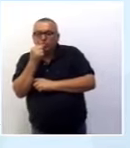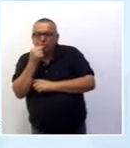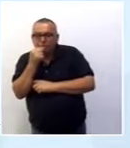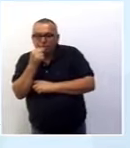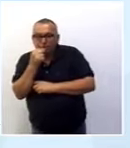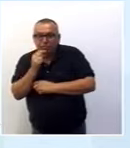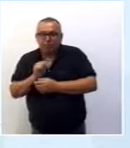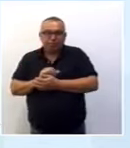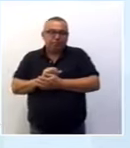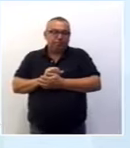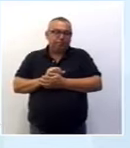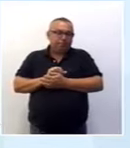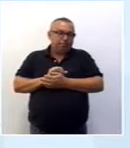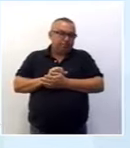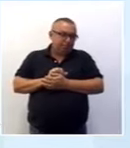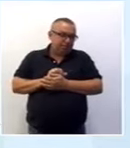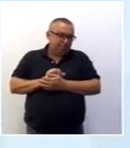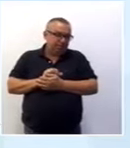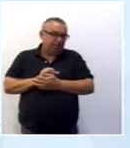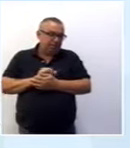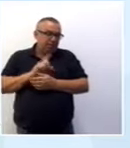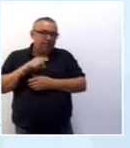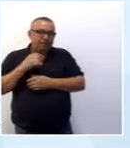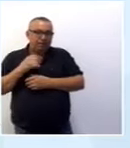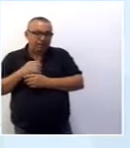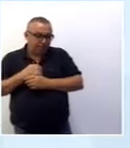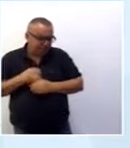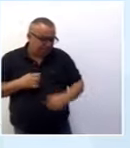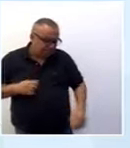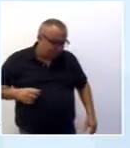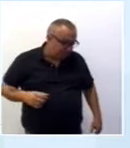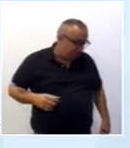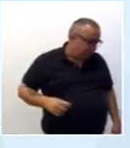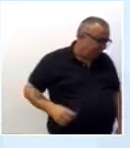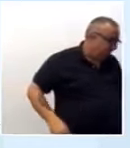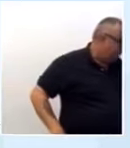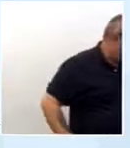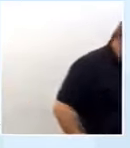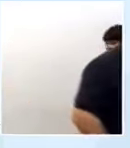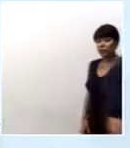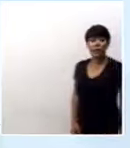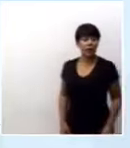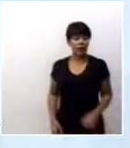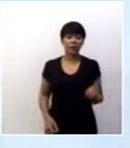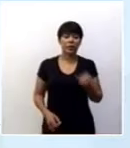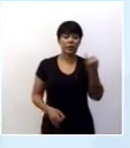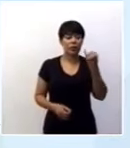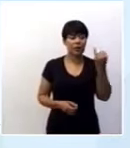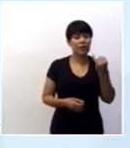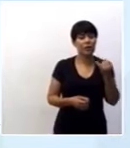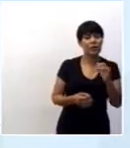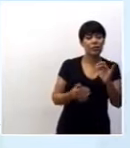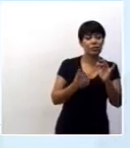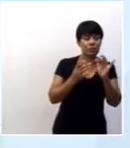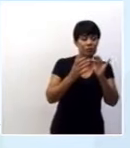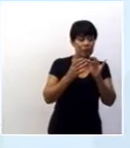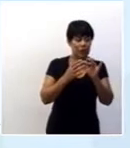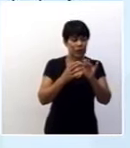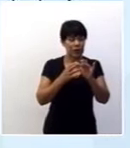espectro eletromagnético, tá? Isso é importante quando a gente for falar dos sensores dos satélites.